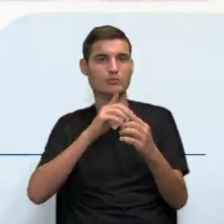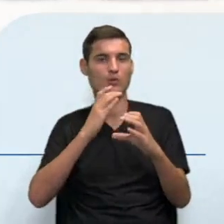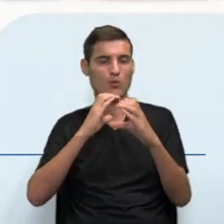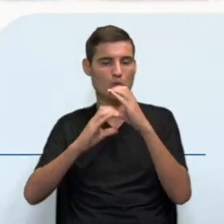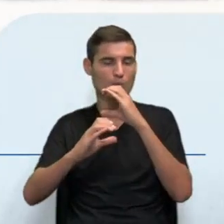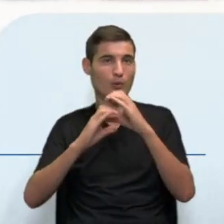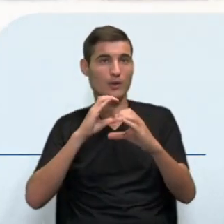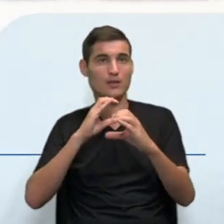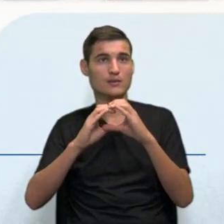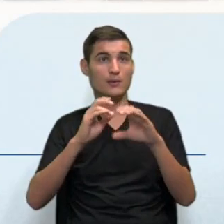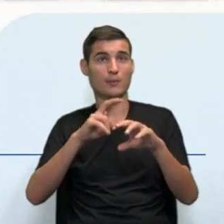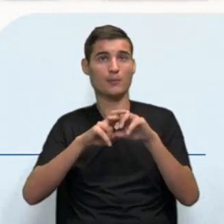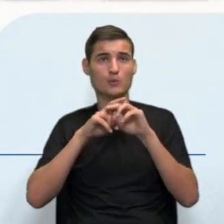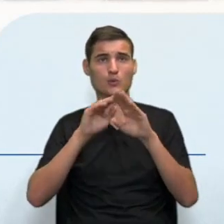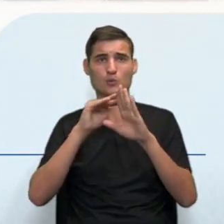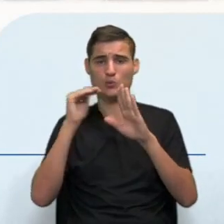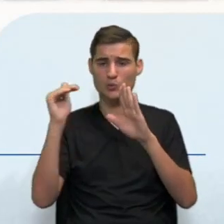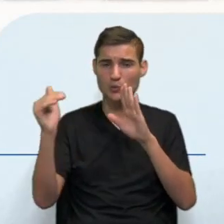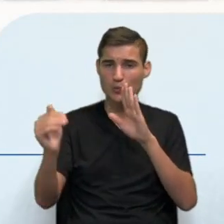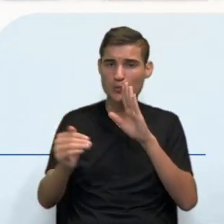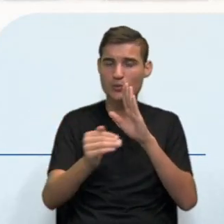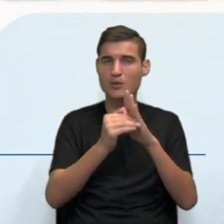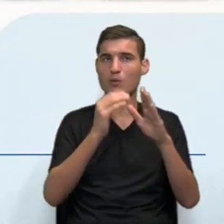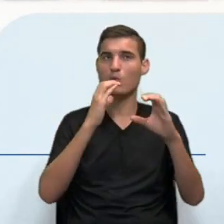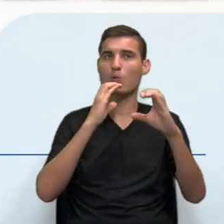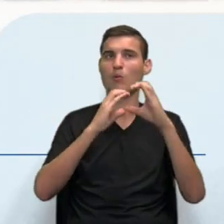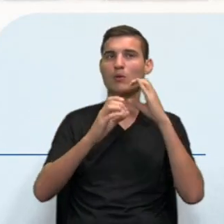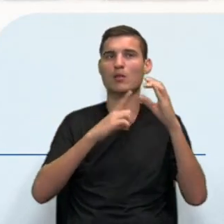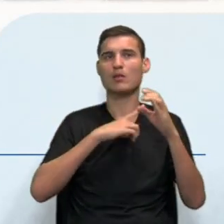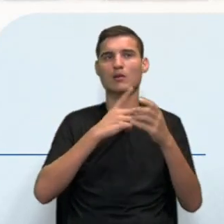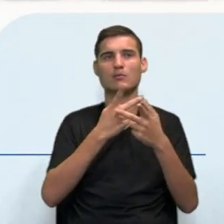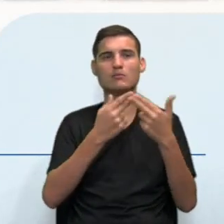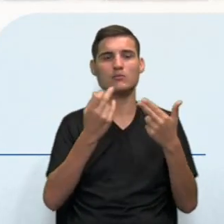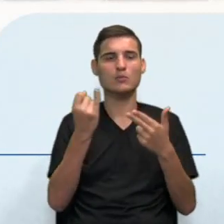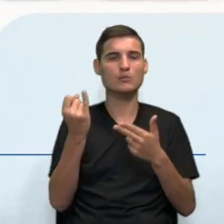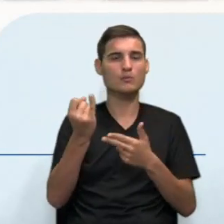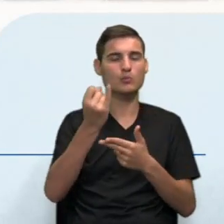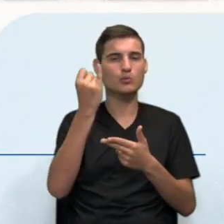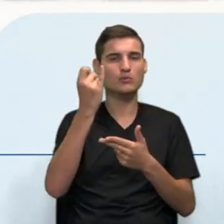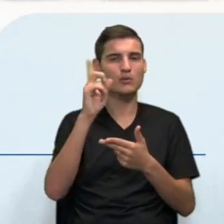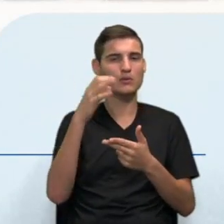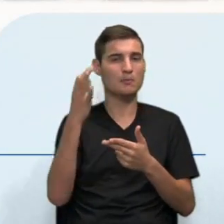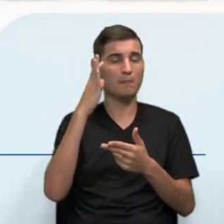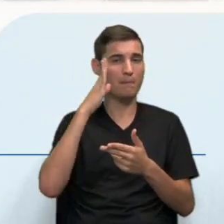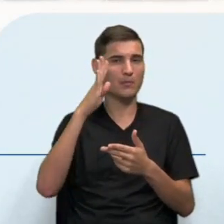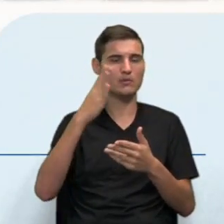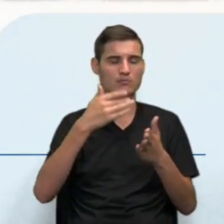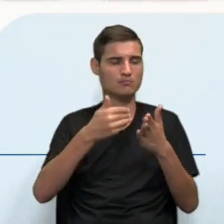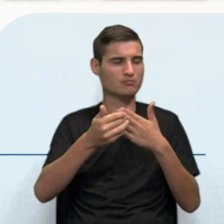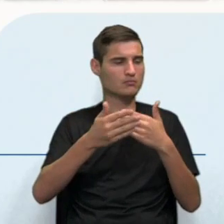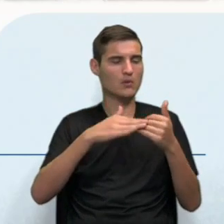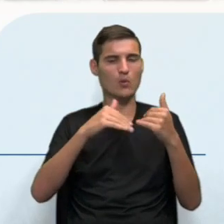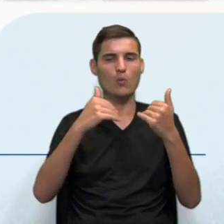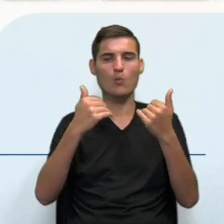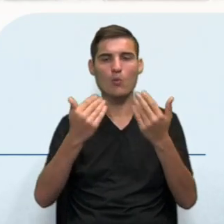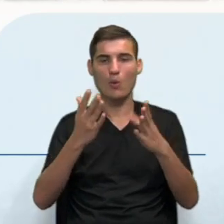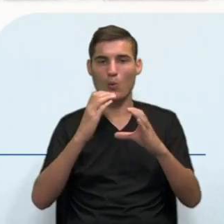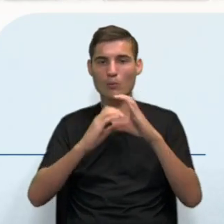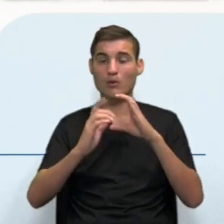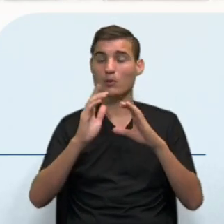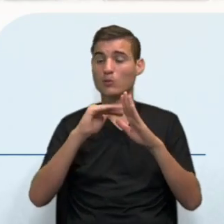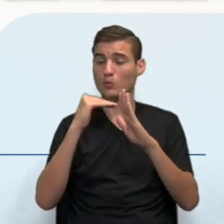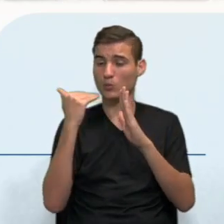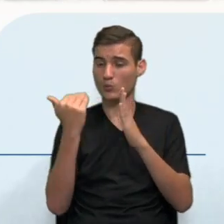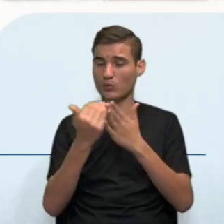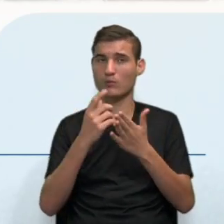falei, toda a comunicação possui alguns elementos principais. Não interessa qual seja a comunicação, ela